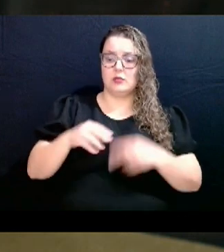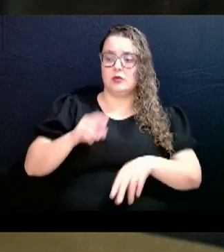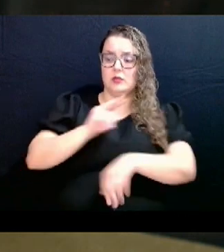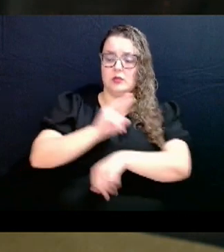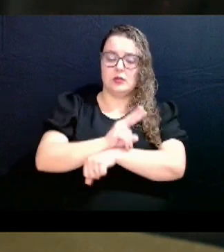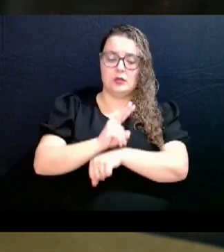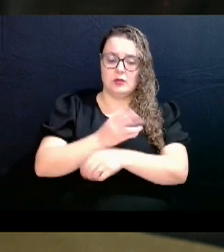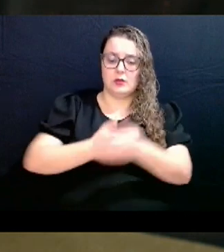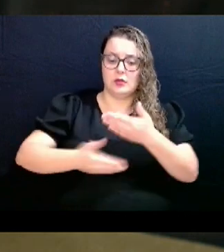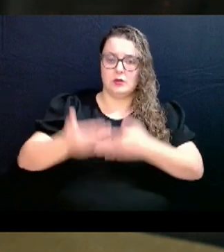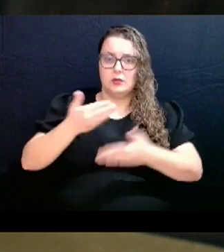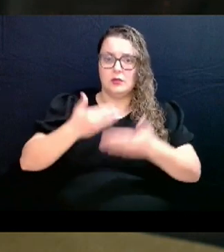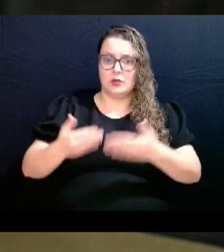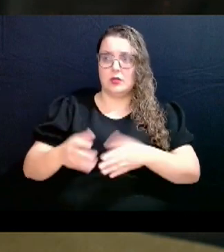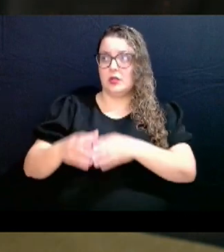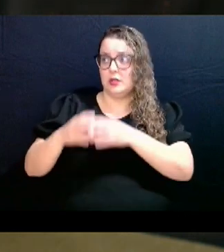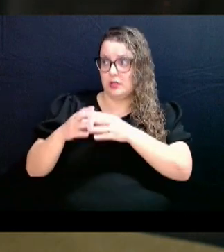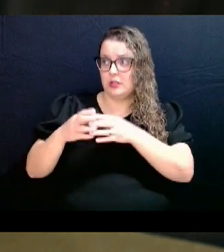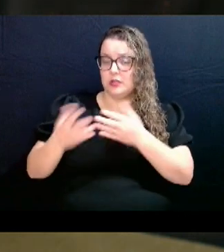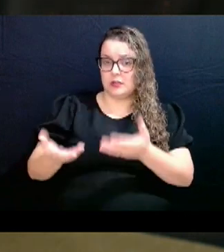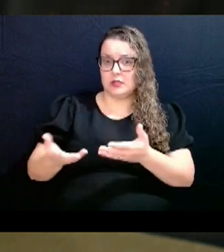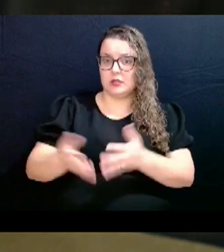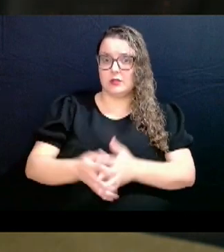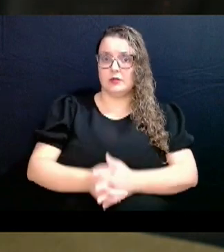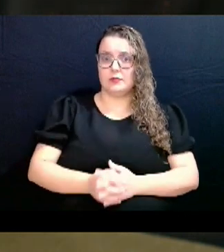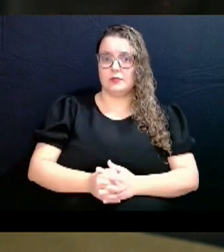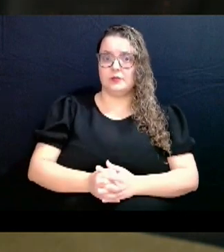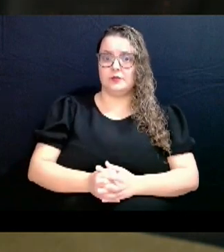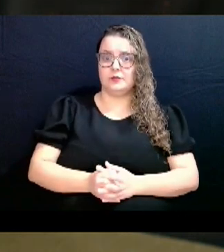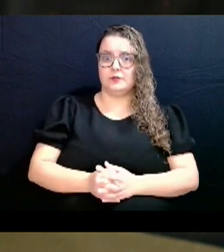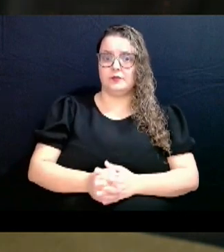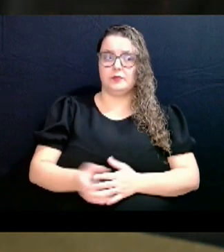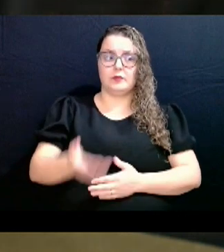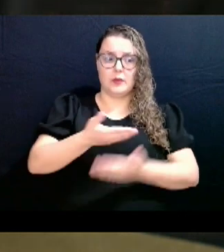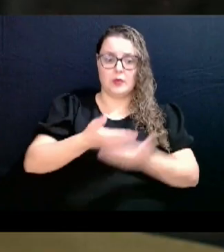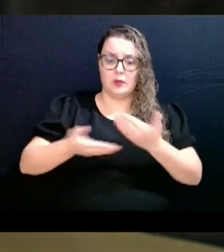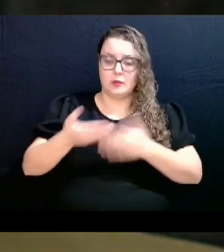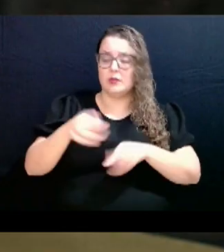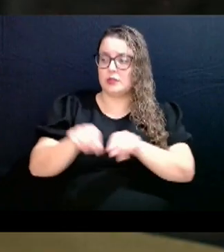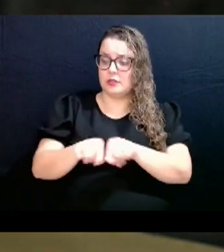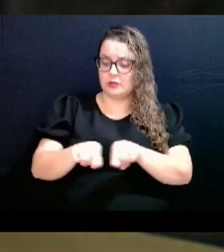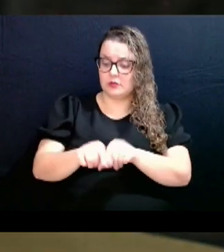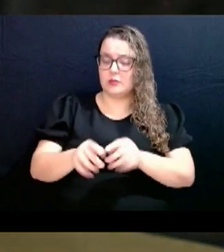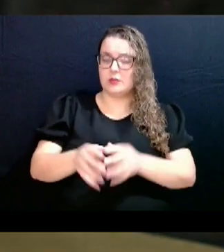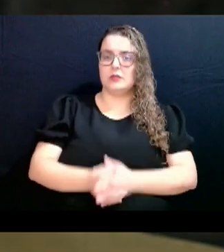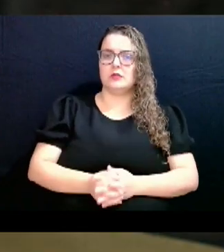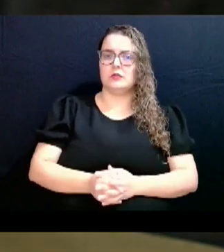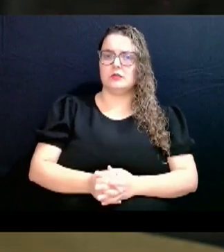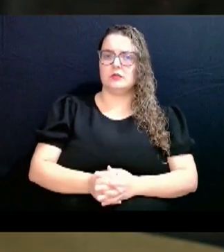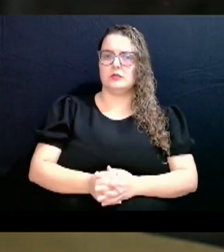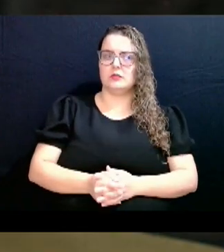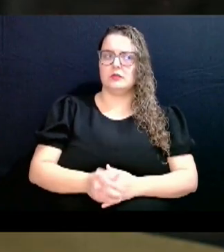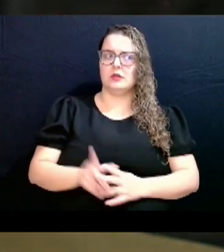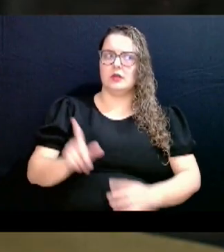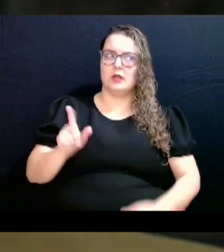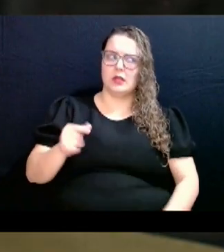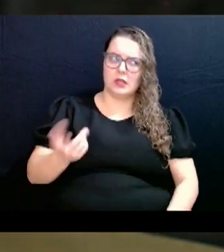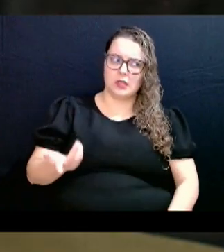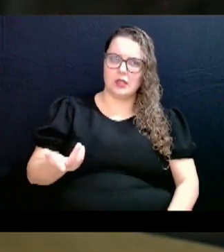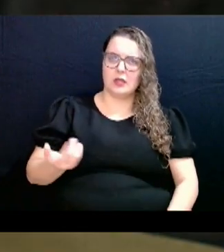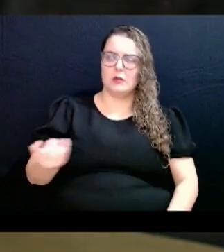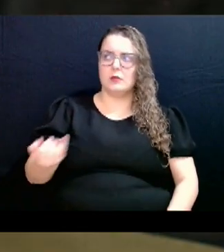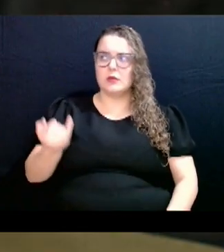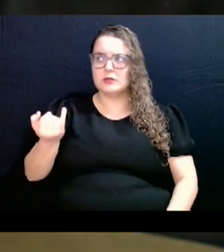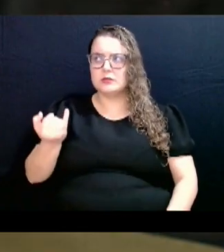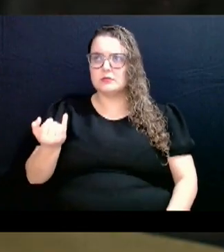da convivência, né, compartilhada também. É interessante, mas eu não posso falar que